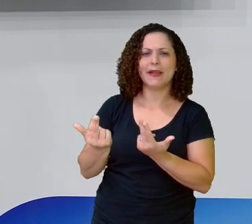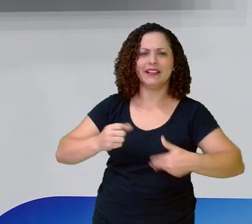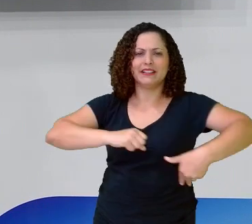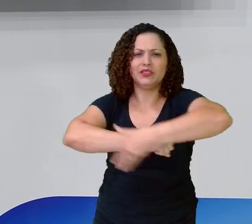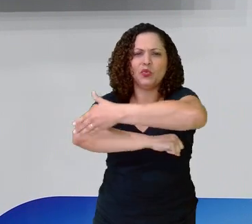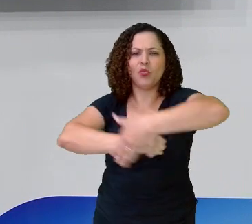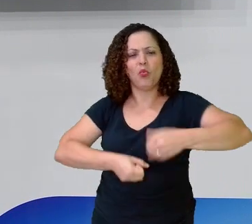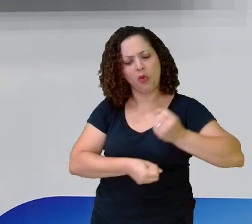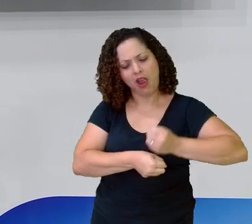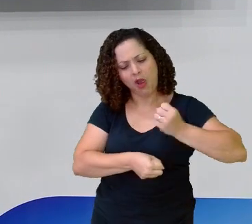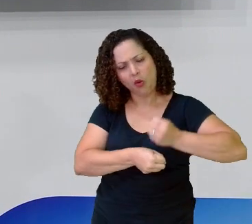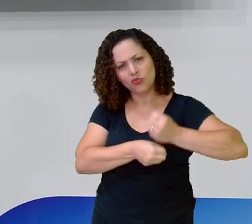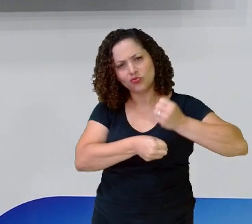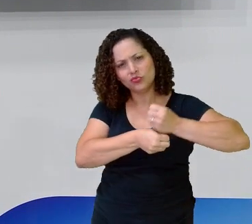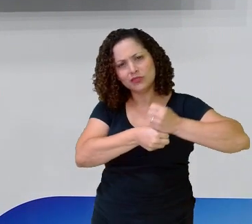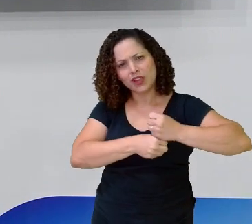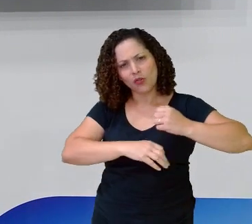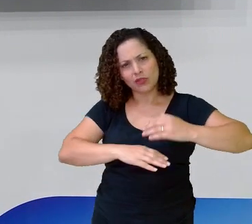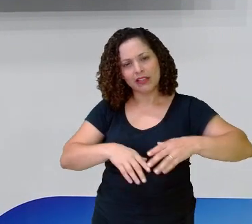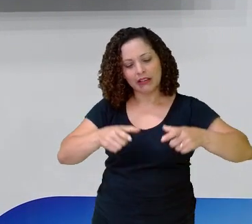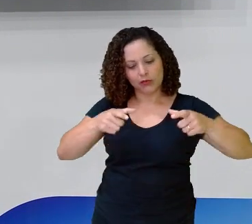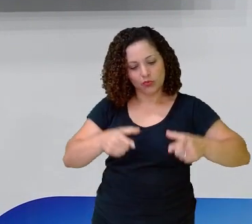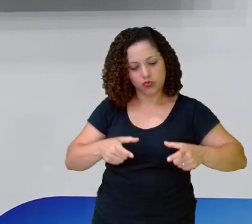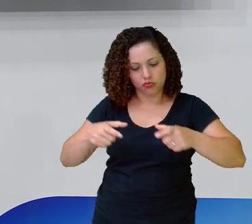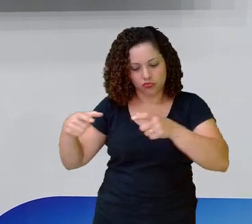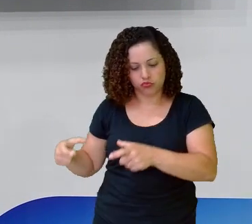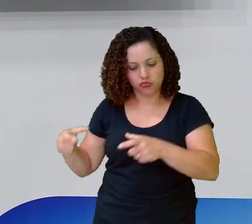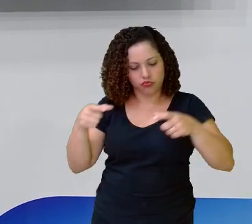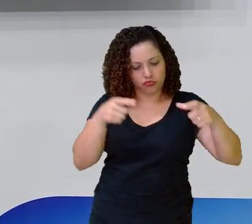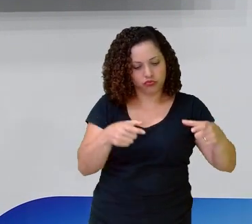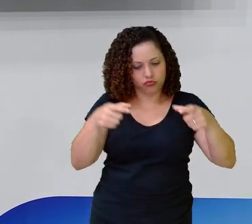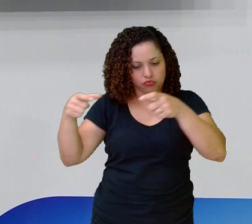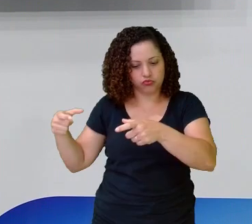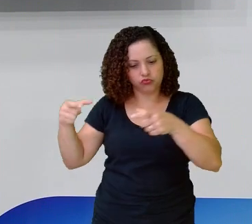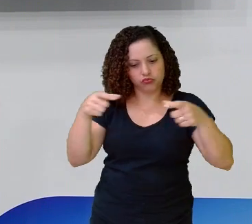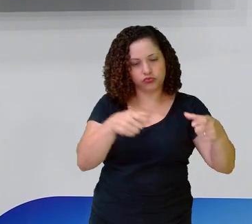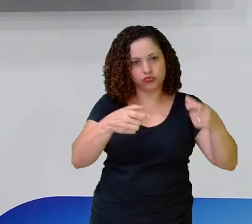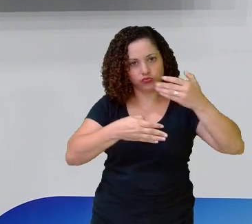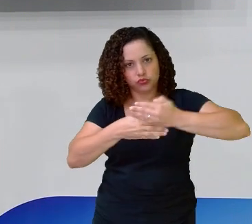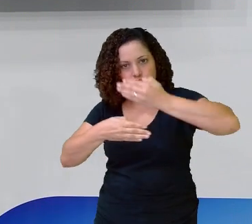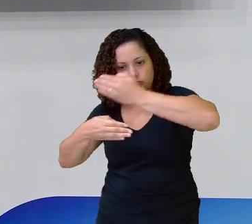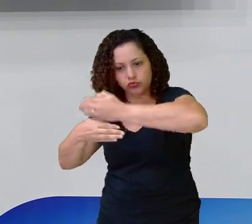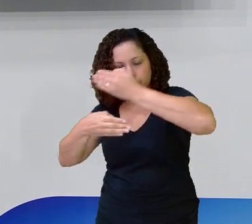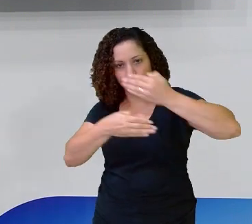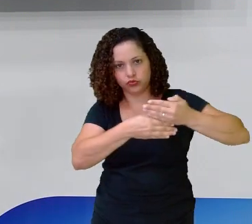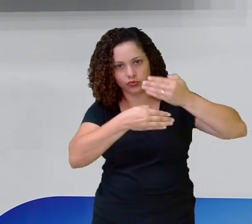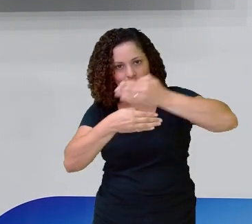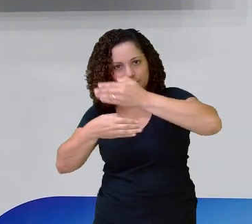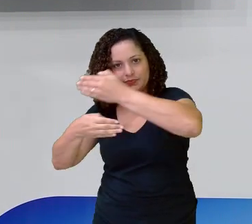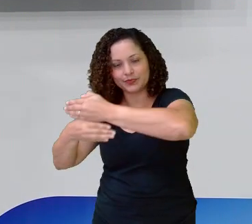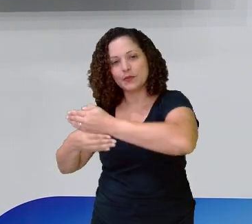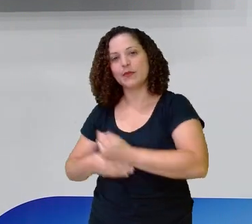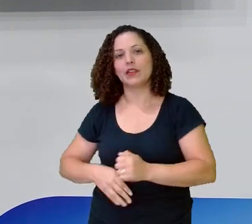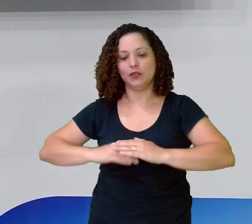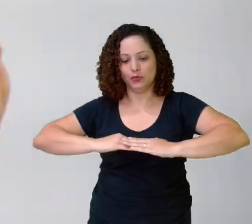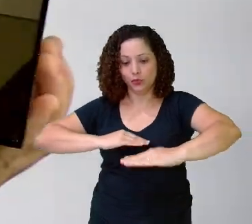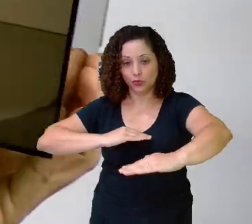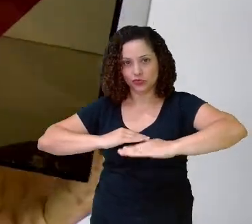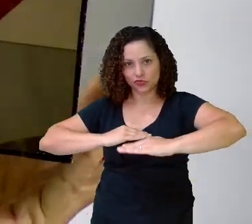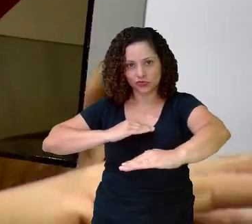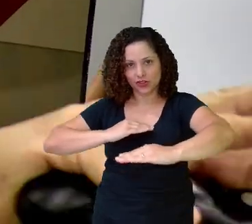fazer construção, ele tem essa forma, né? Essa forma de paralelepípedo. Mas a gente vê muito no chão,